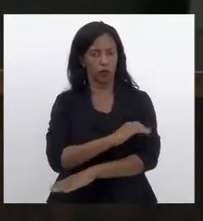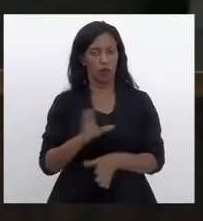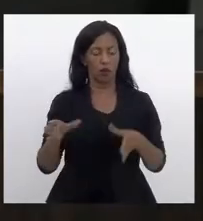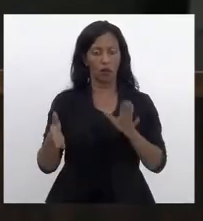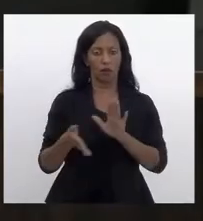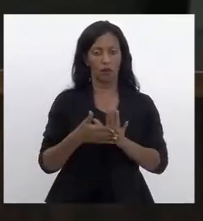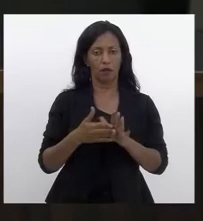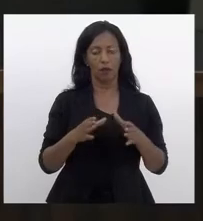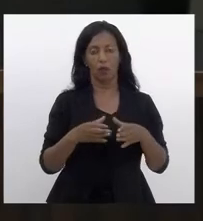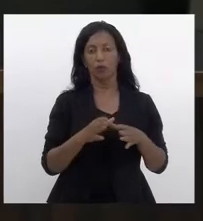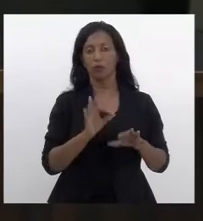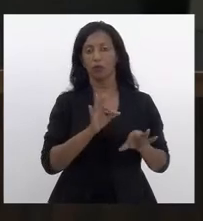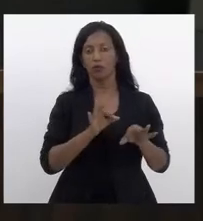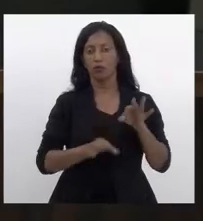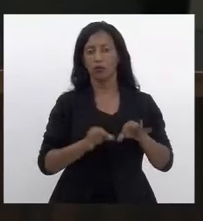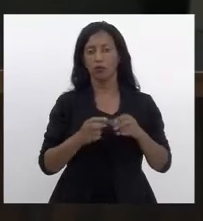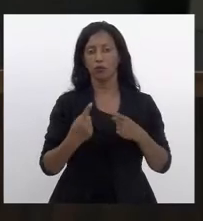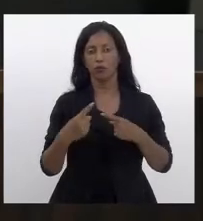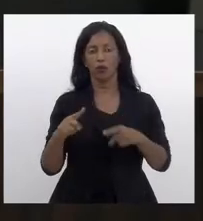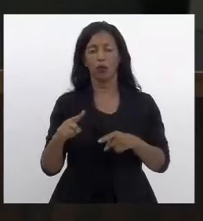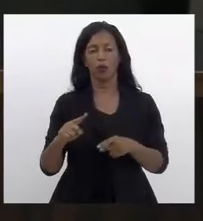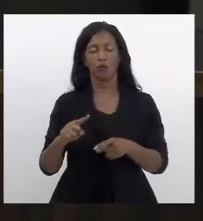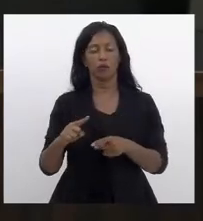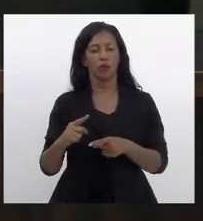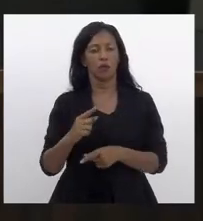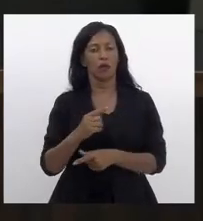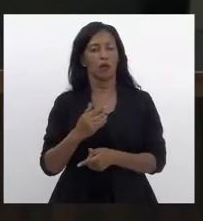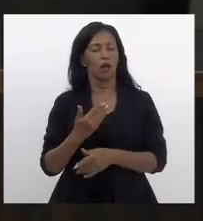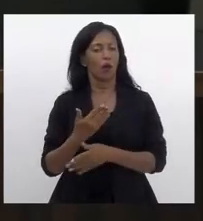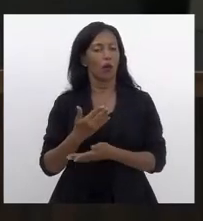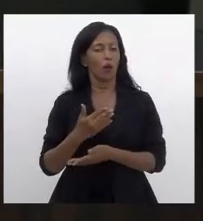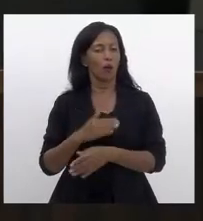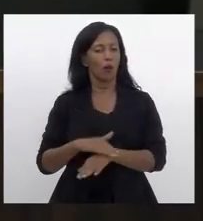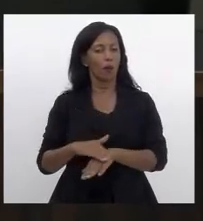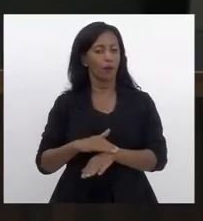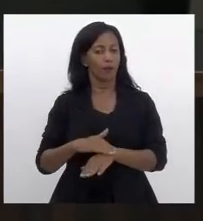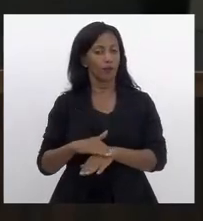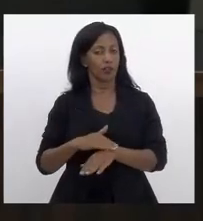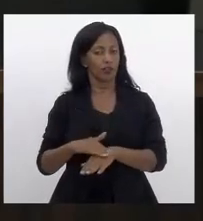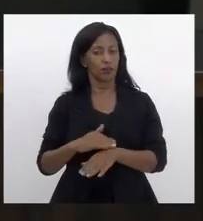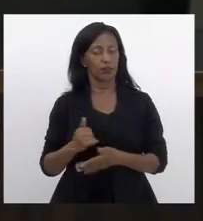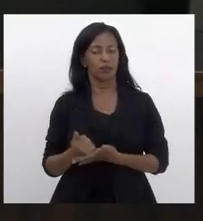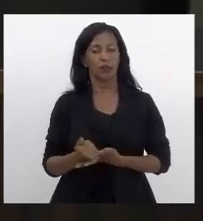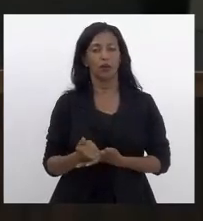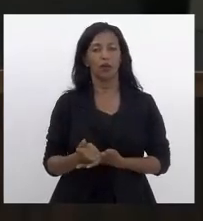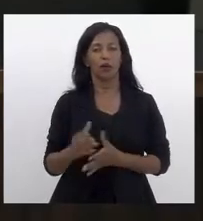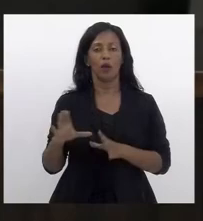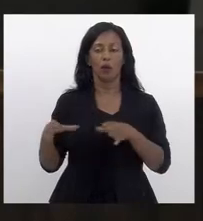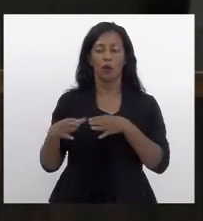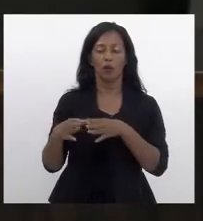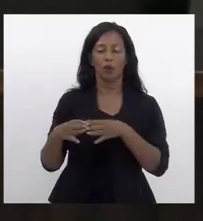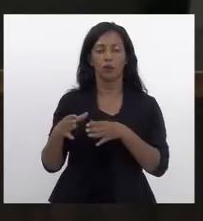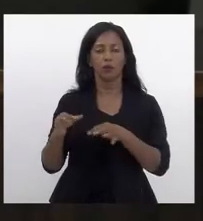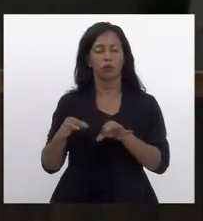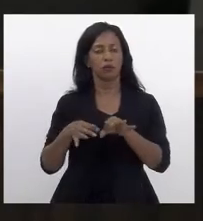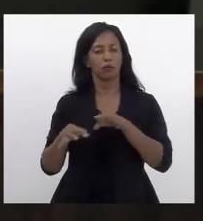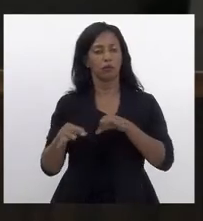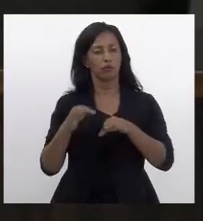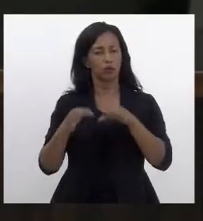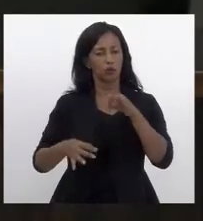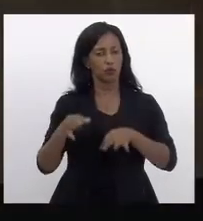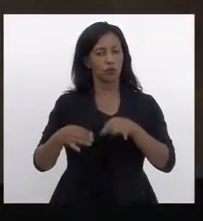comissões de Constituição e Justiça, Combate à Discriminação, Trabalho, Economia e Orçamento. Permitir parecer pela Comissão de Constituição e Justiça,